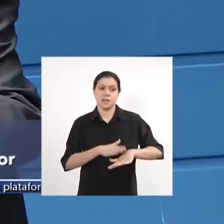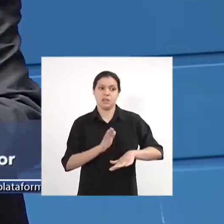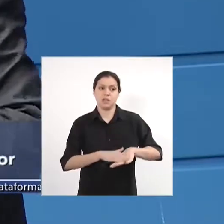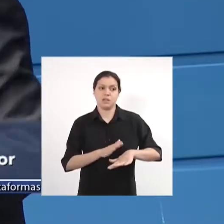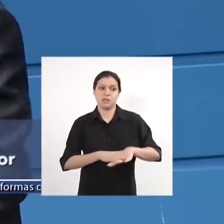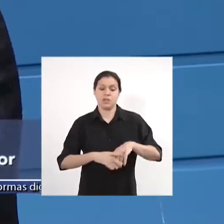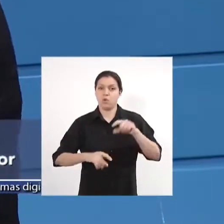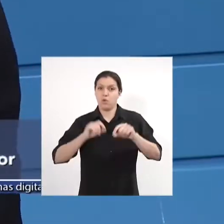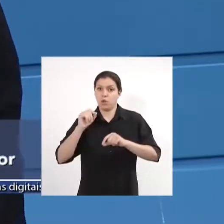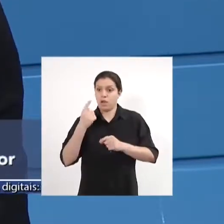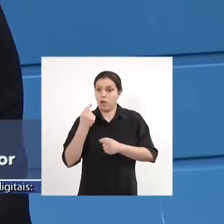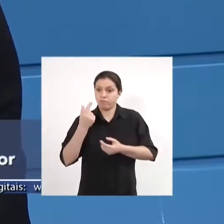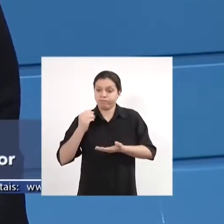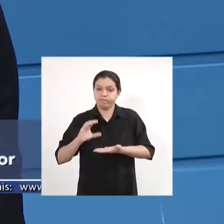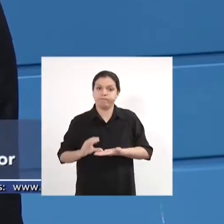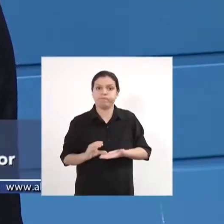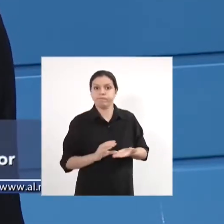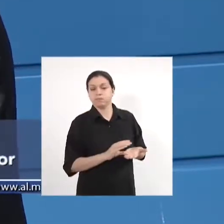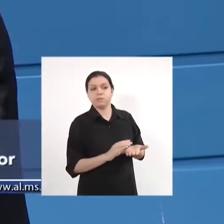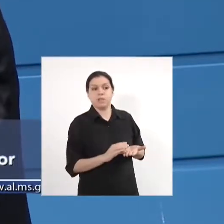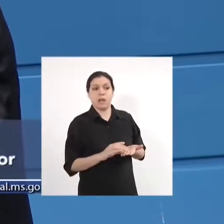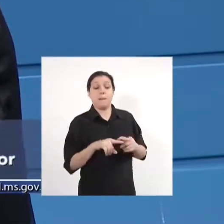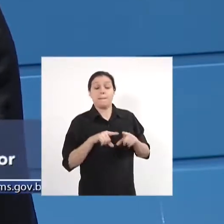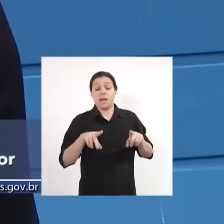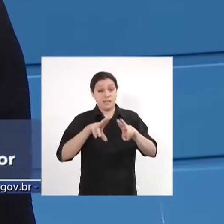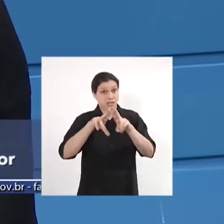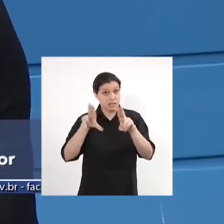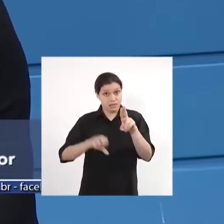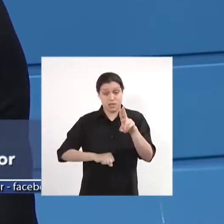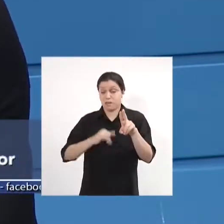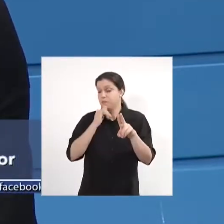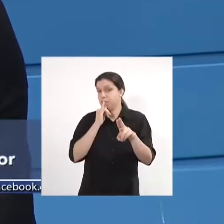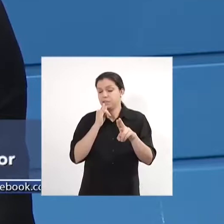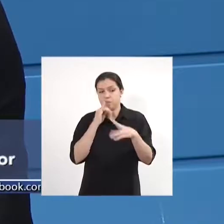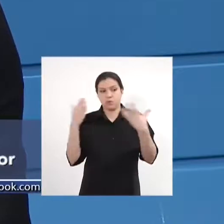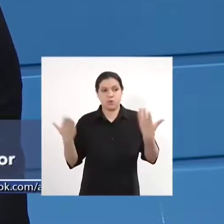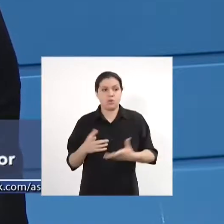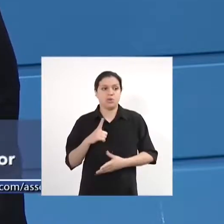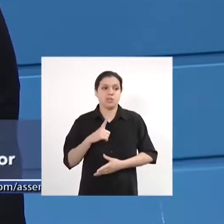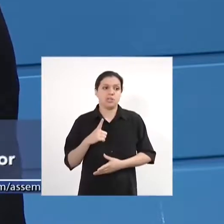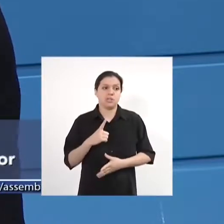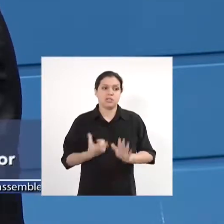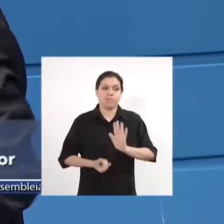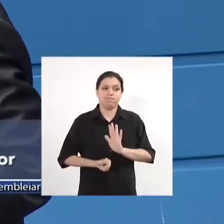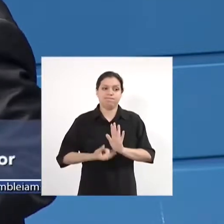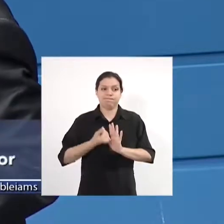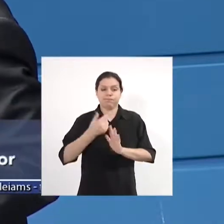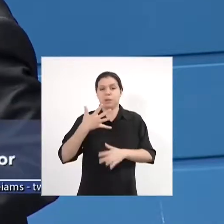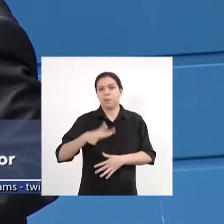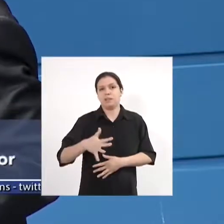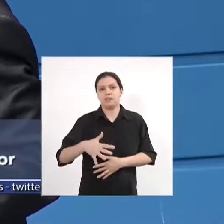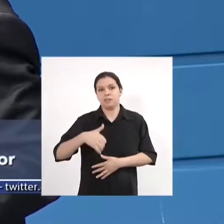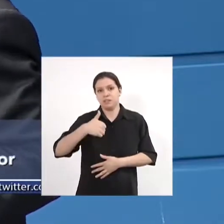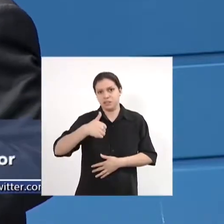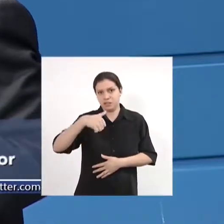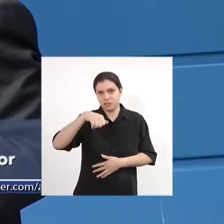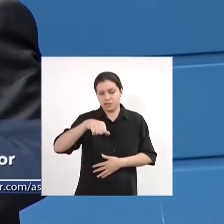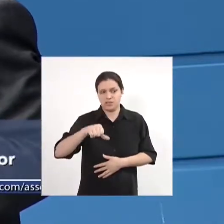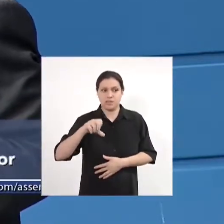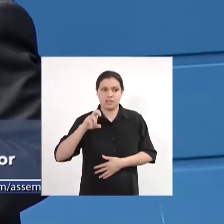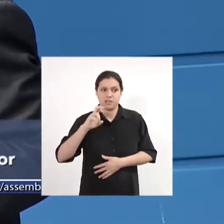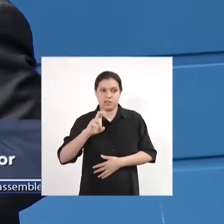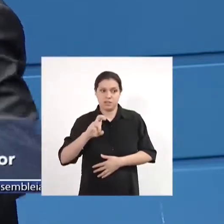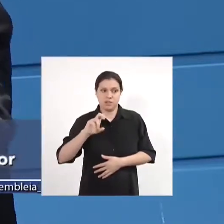que gasta. Agora, a Universidade Estadual de Mato Grosso do Sul hoje, o orçamento tem aproximadamente 195